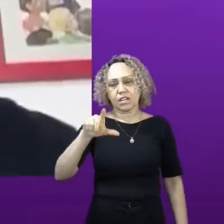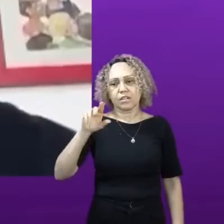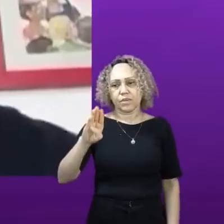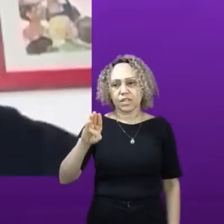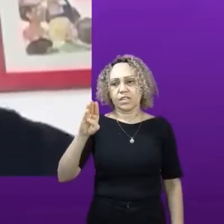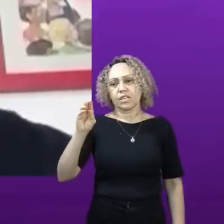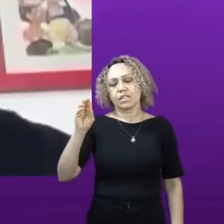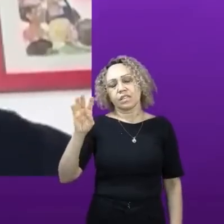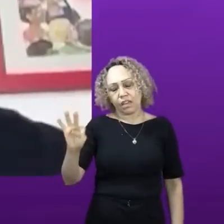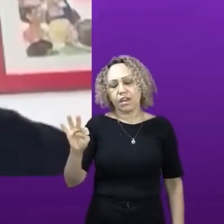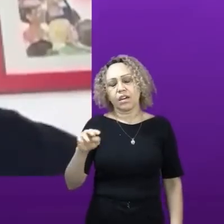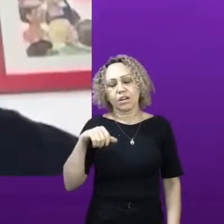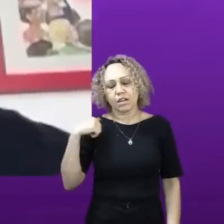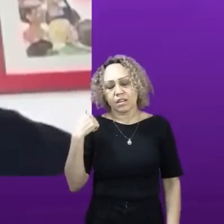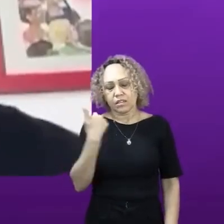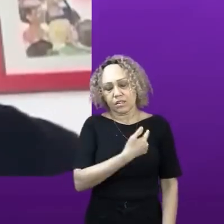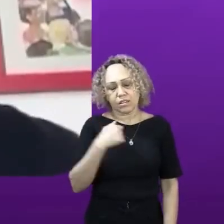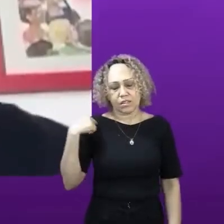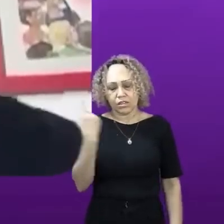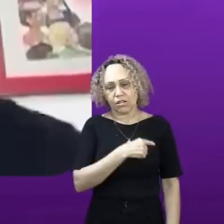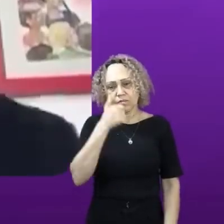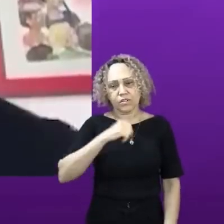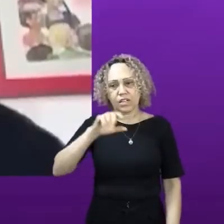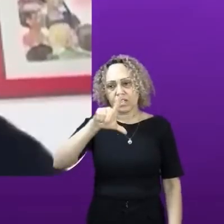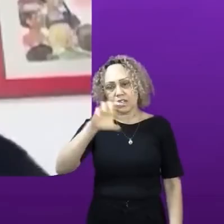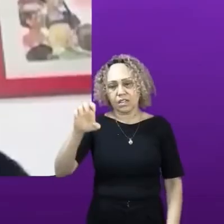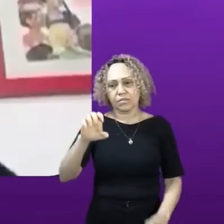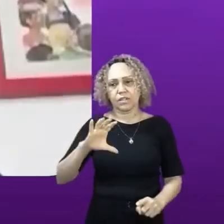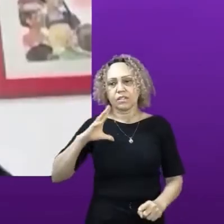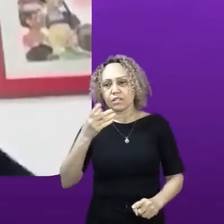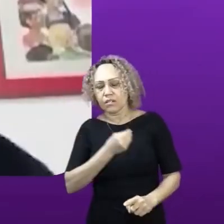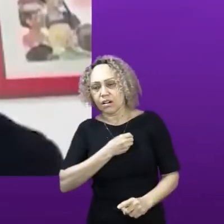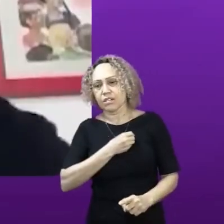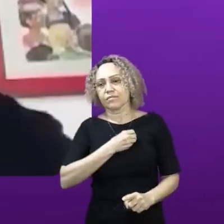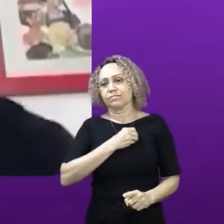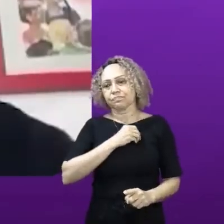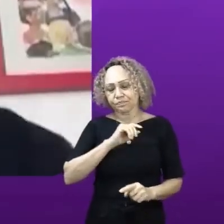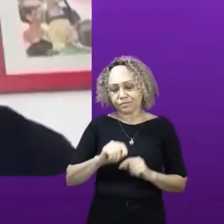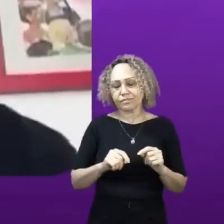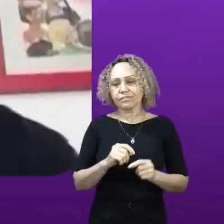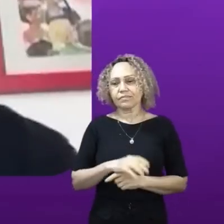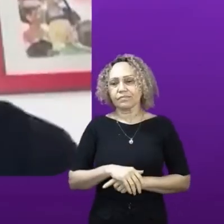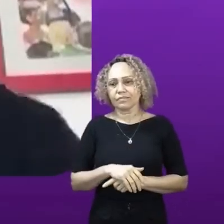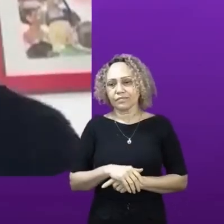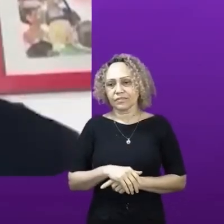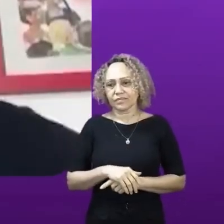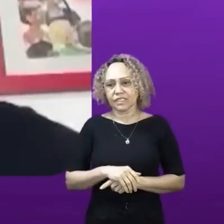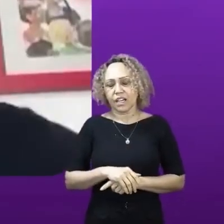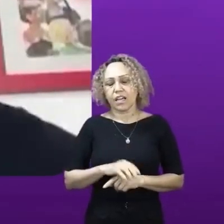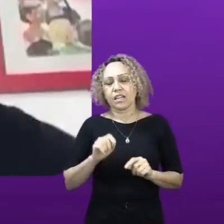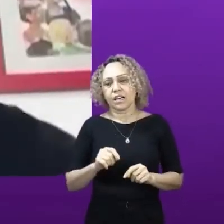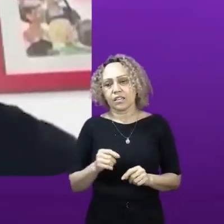lésbicas, bissexuais e travestis. E aí, principalmente nesse mês que a gente vem falando agora, que é setembro, o